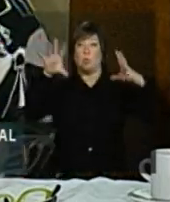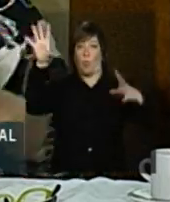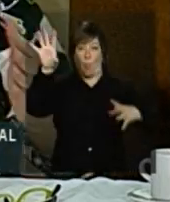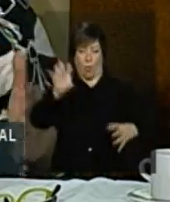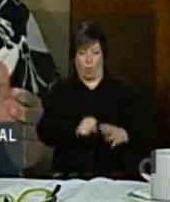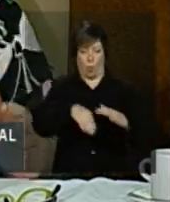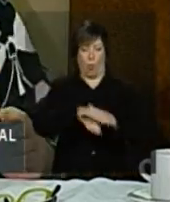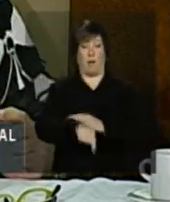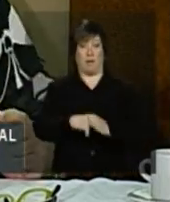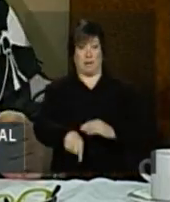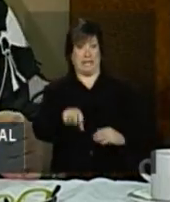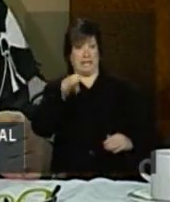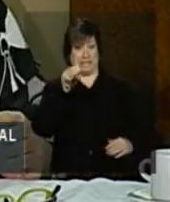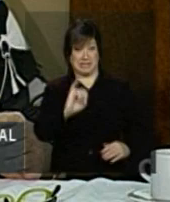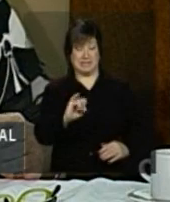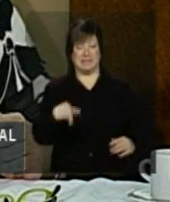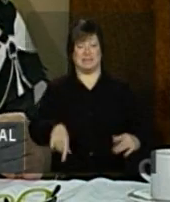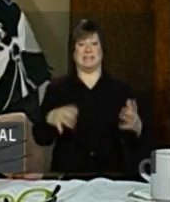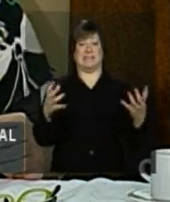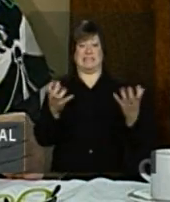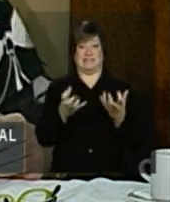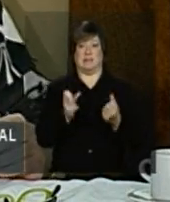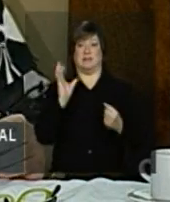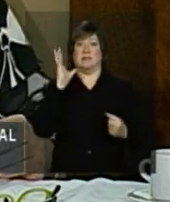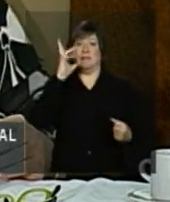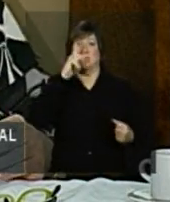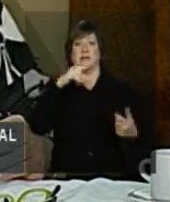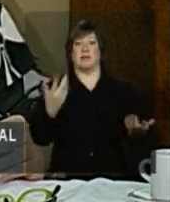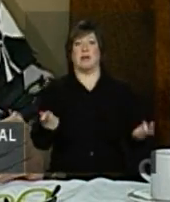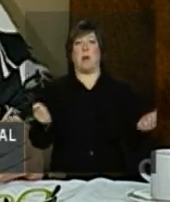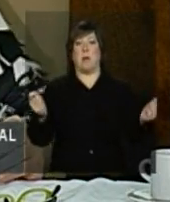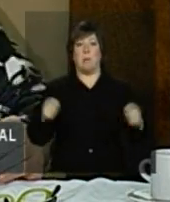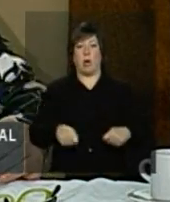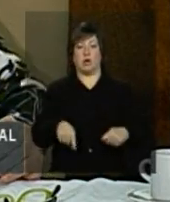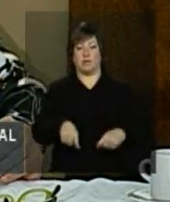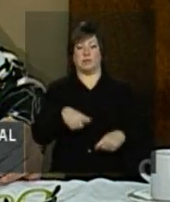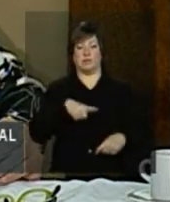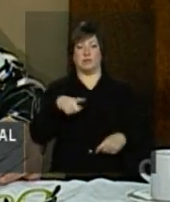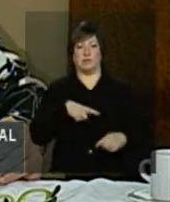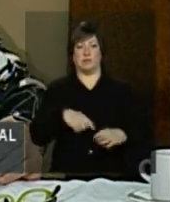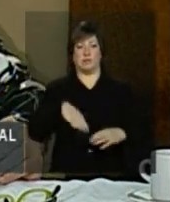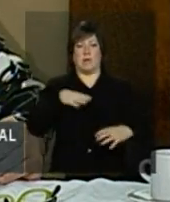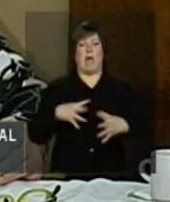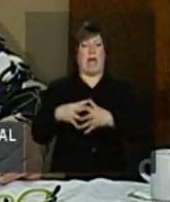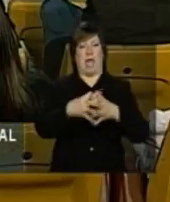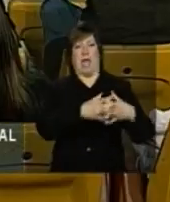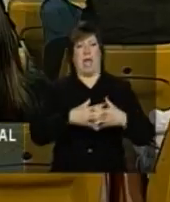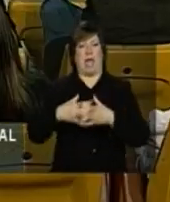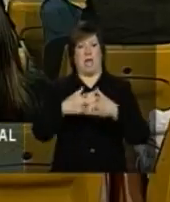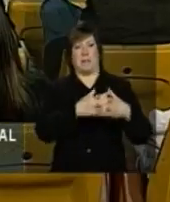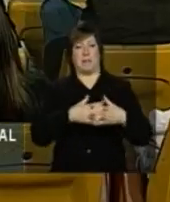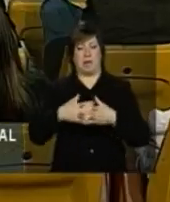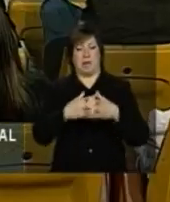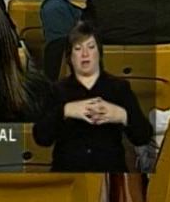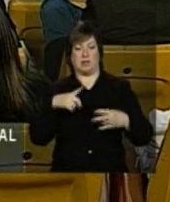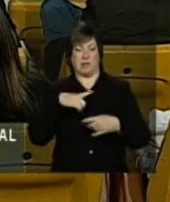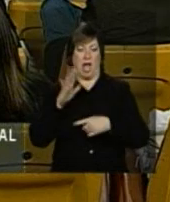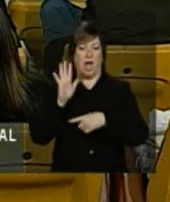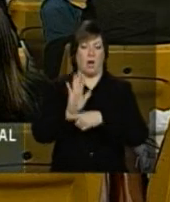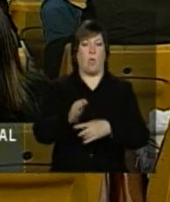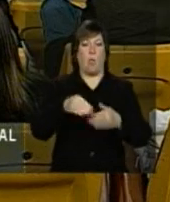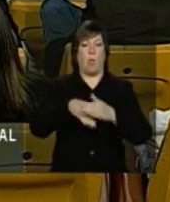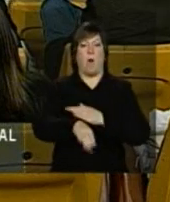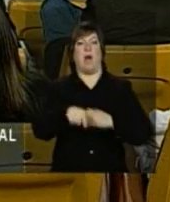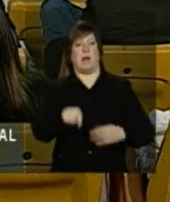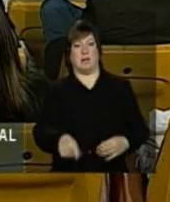se a a seca se prolongar pode preencher a cisterna com caminhão pipa e portanto consegue ter umae